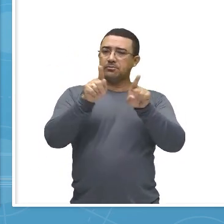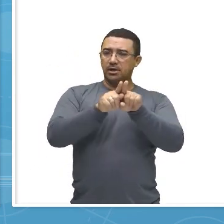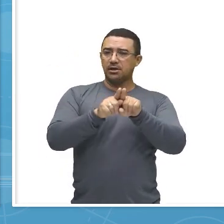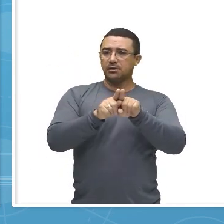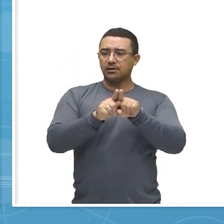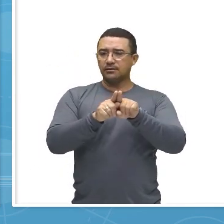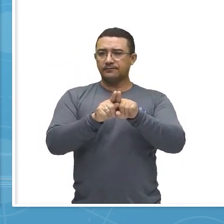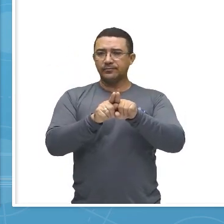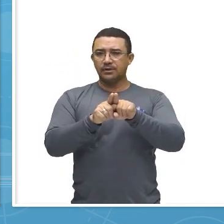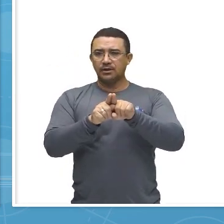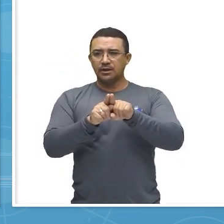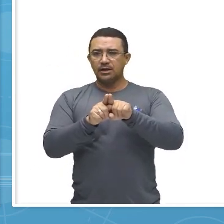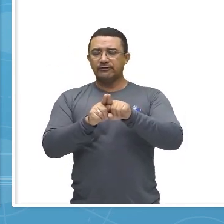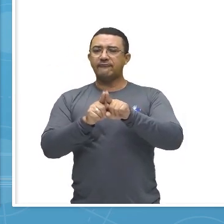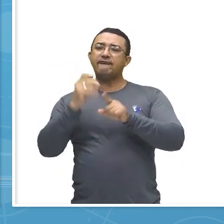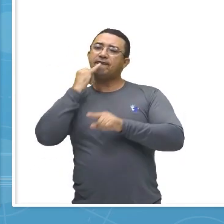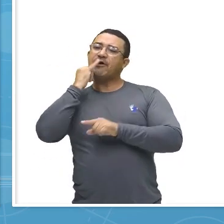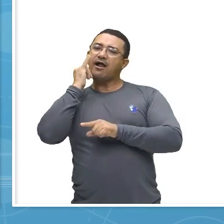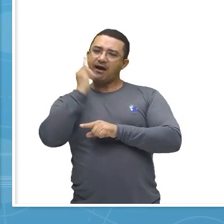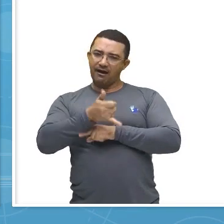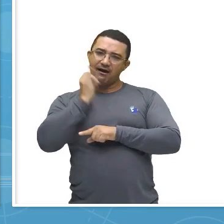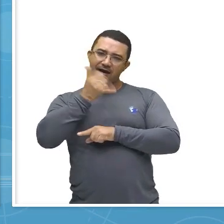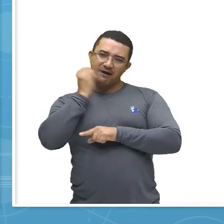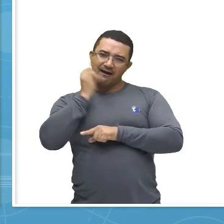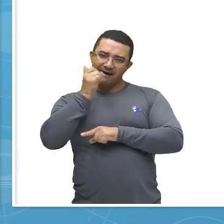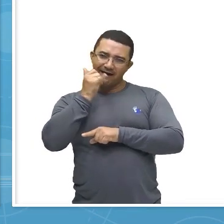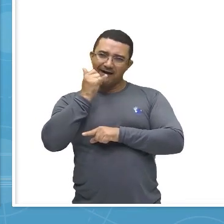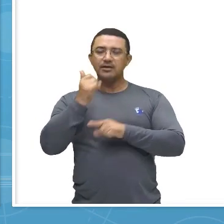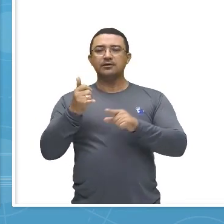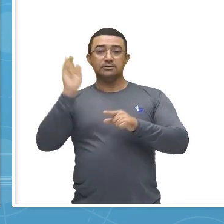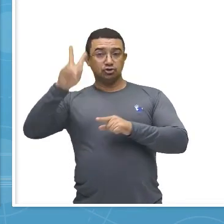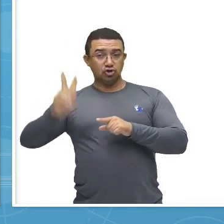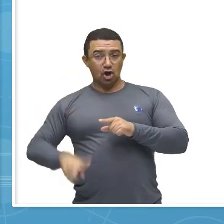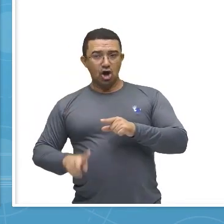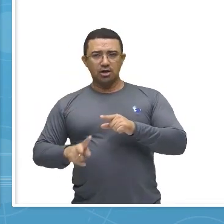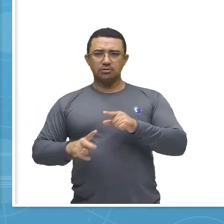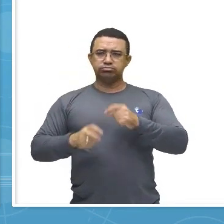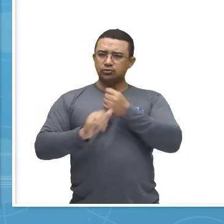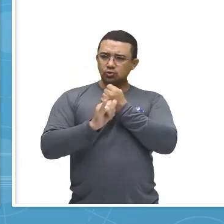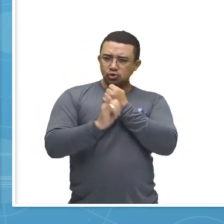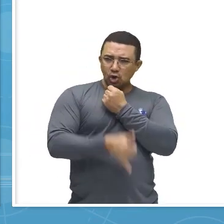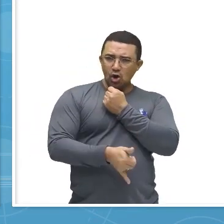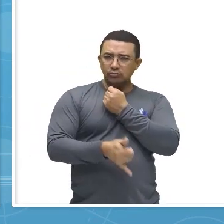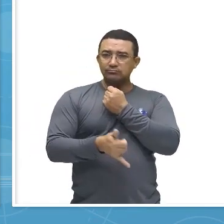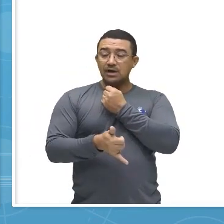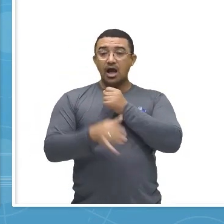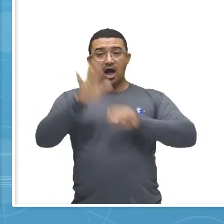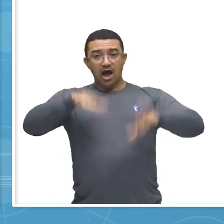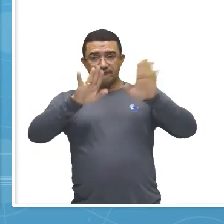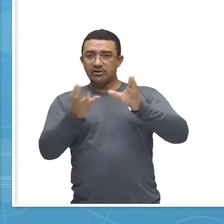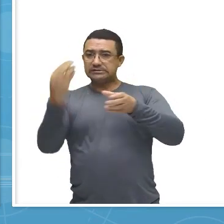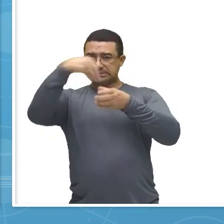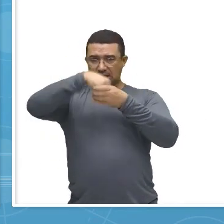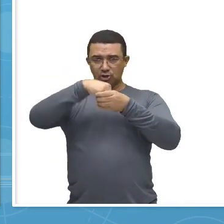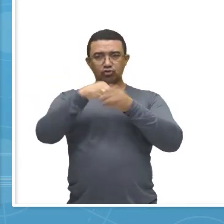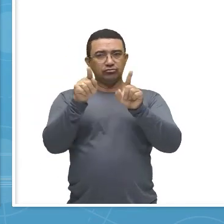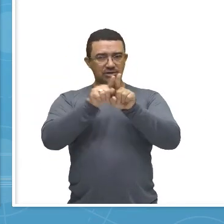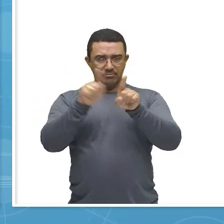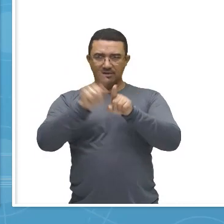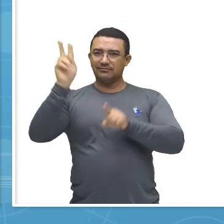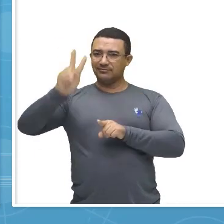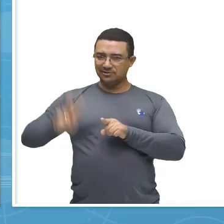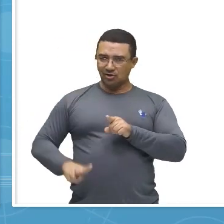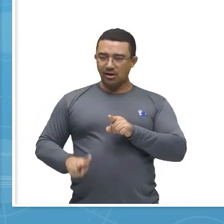narrador que ele, além de estar contando essa história, contando este conto, ele está participando, ele é um dos personagens da história e